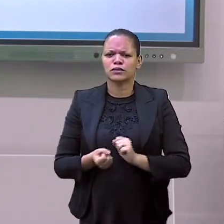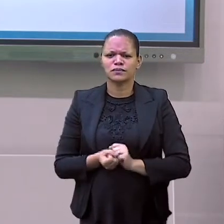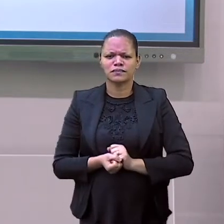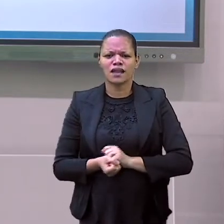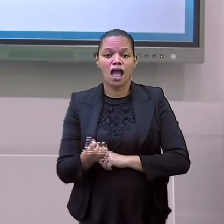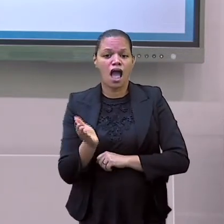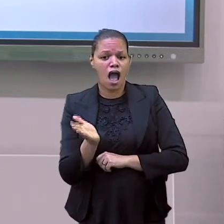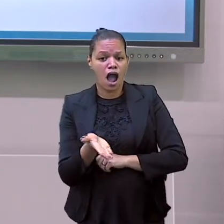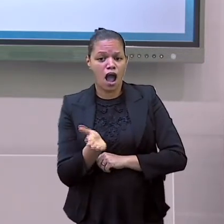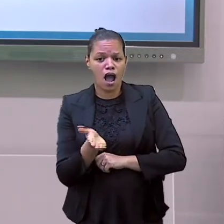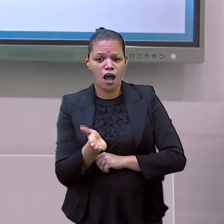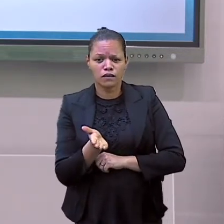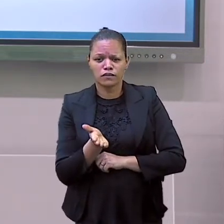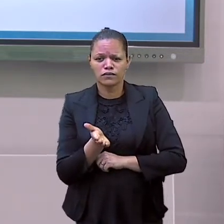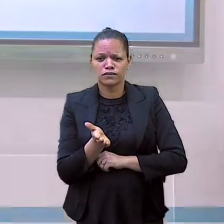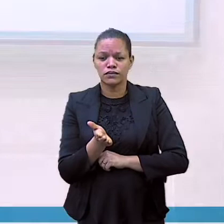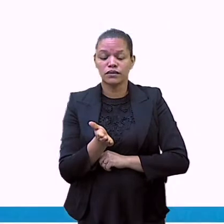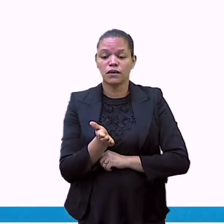contaminado.